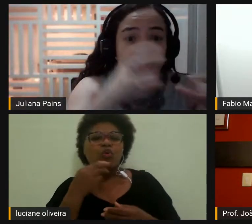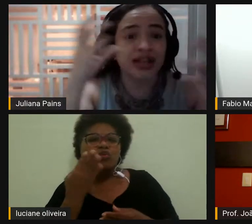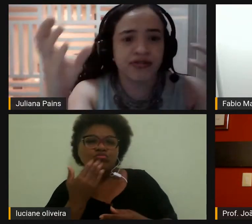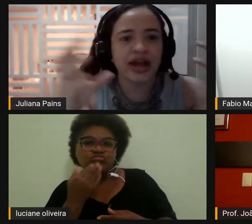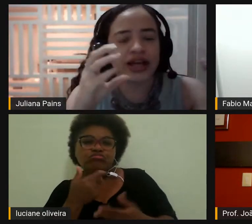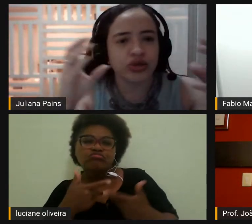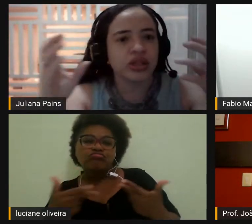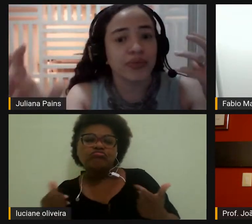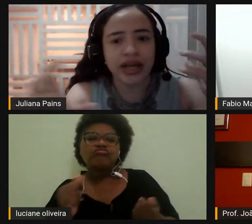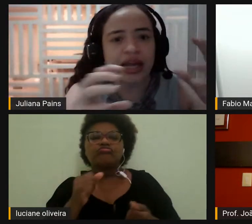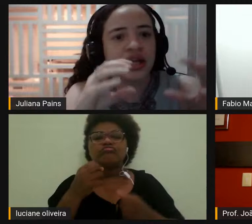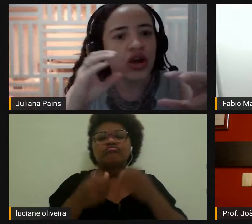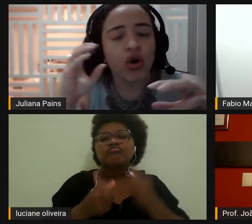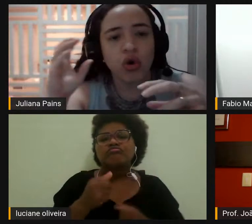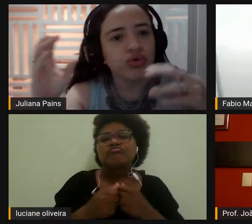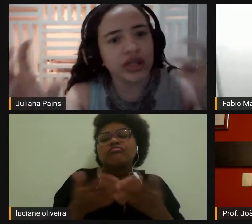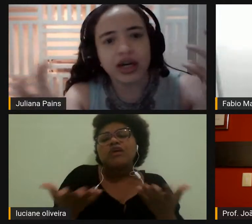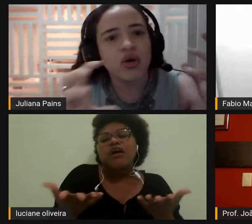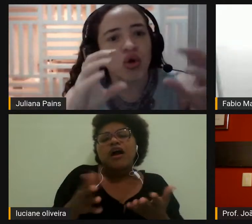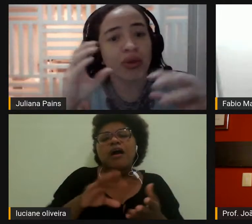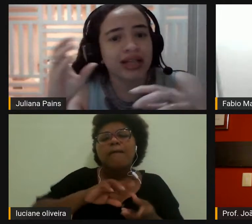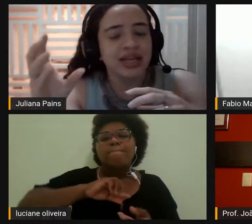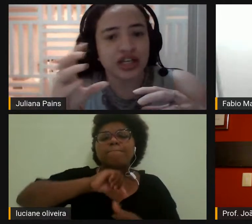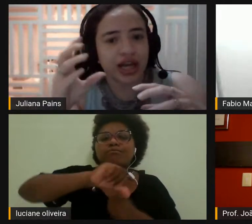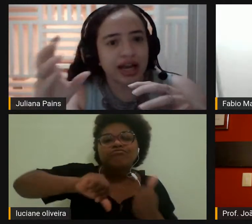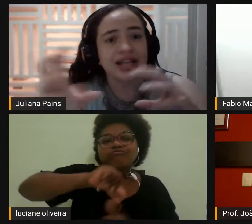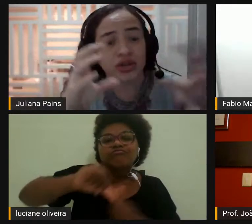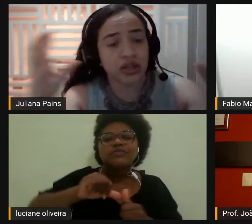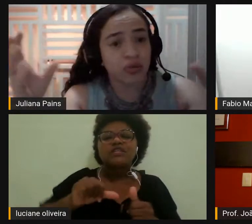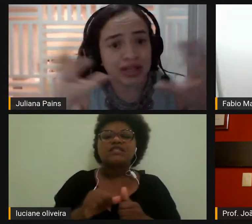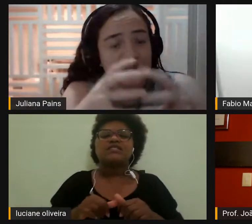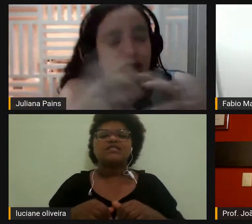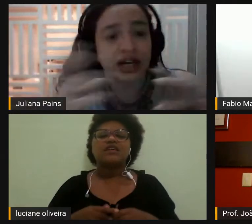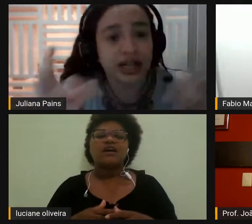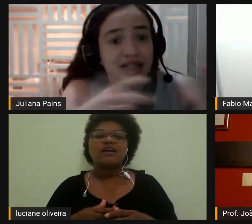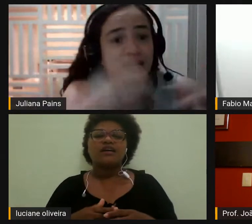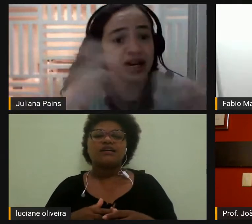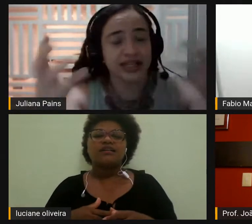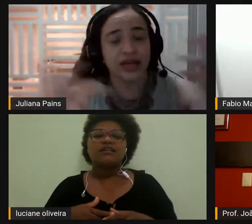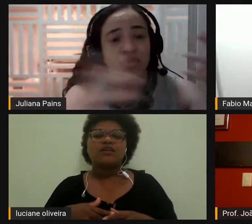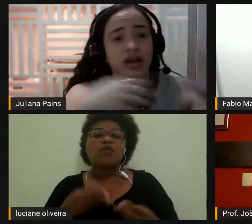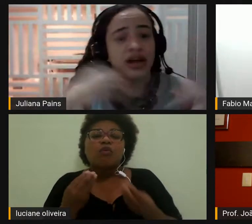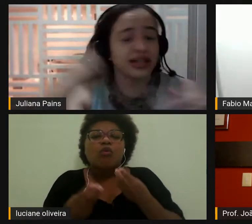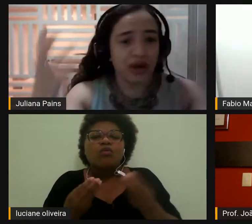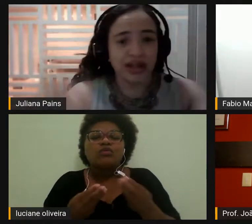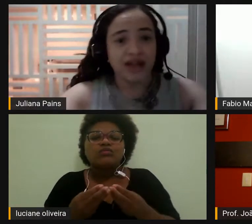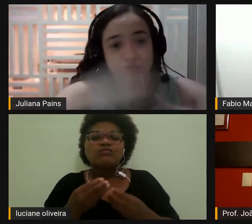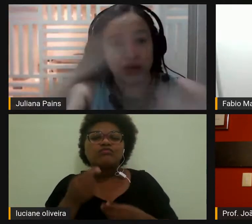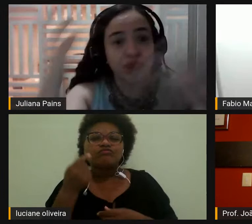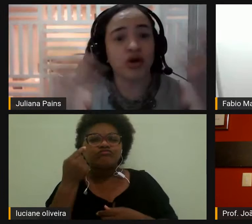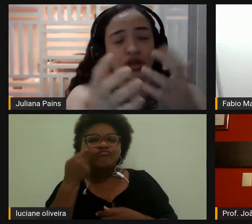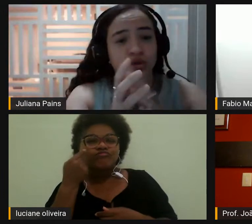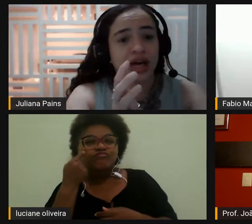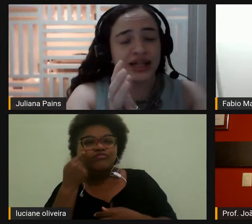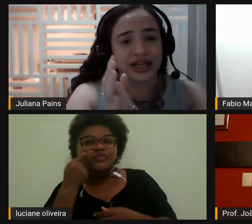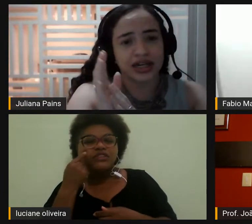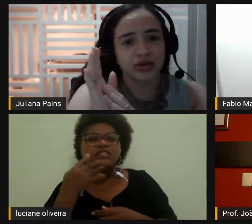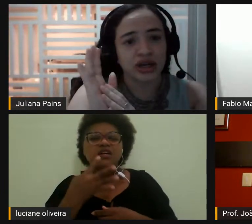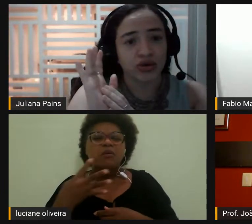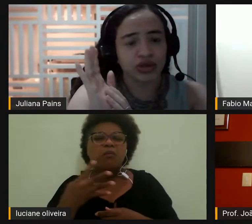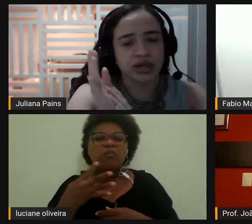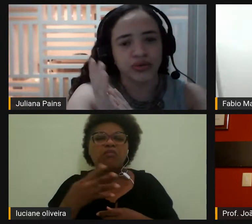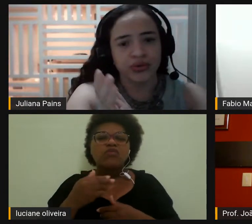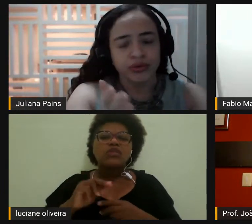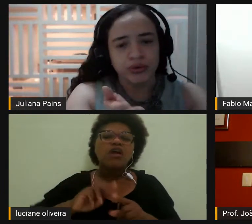ajudou especial ser ver isso também ou não como é que você enxerga isso sim como é que você enxerga que essa integração essa quarta revolução pode